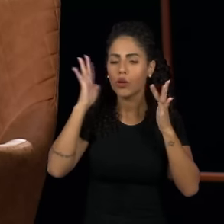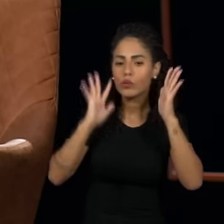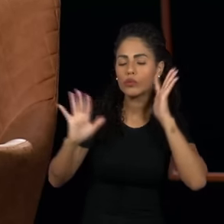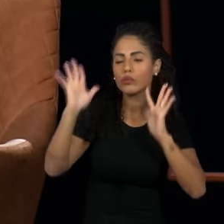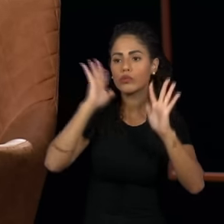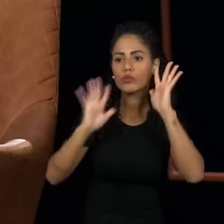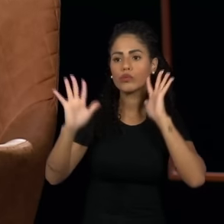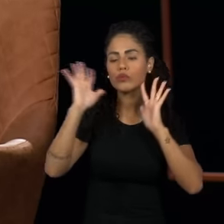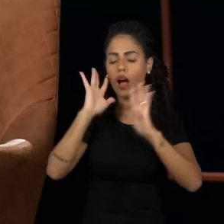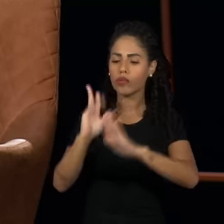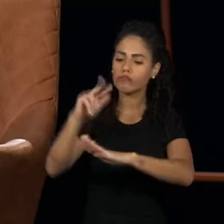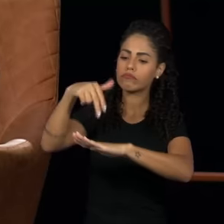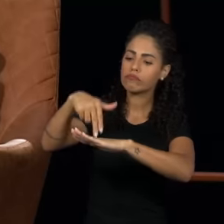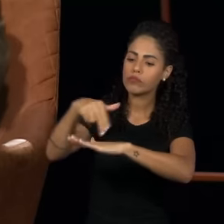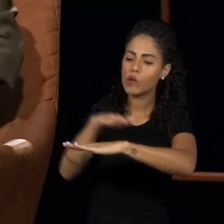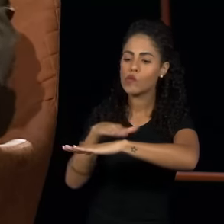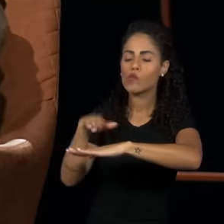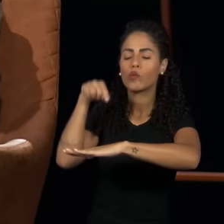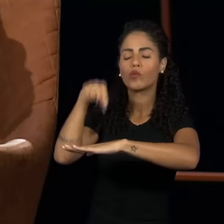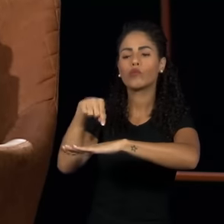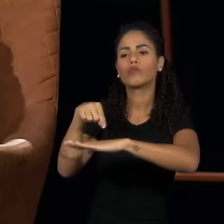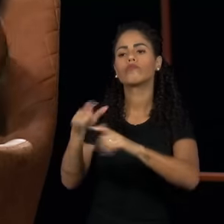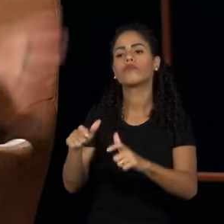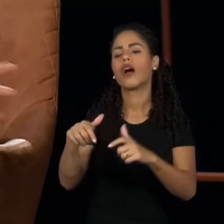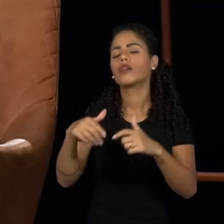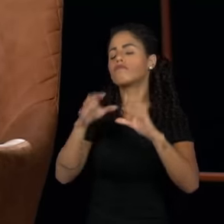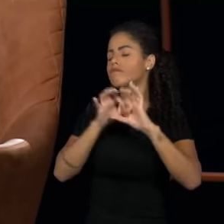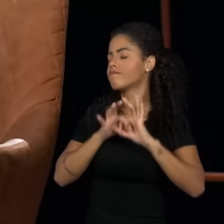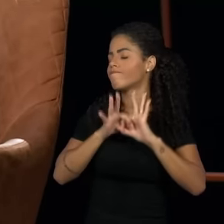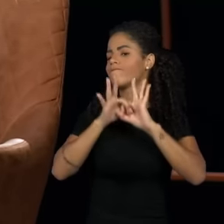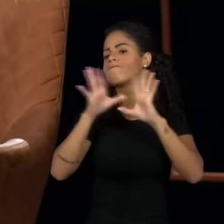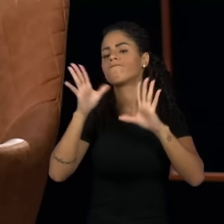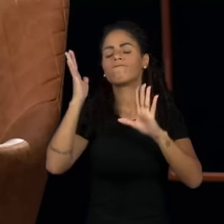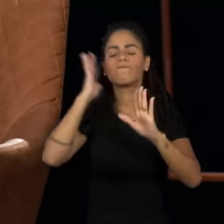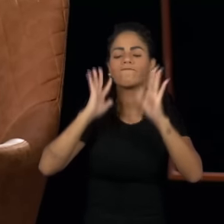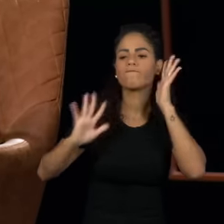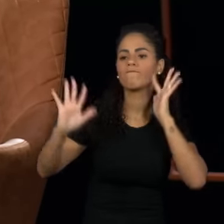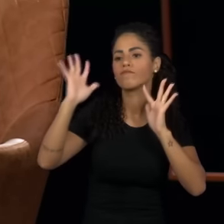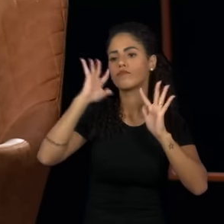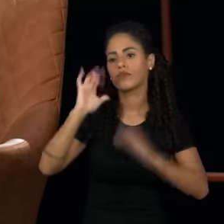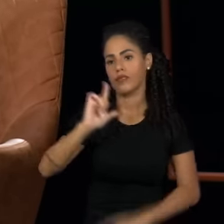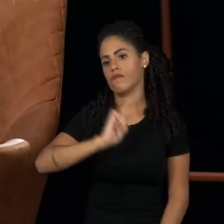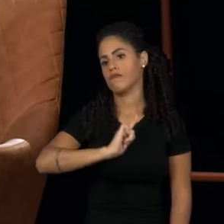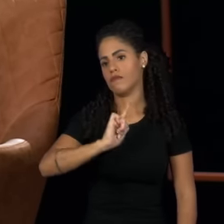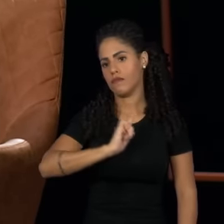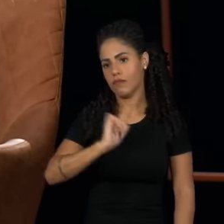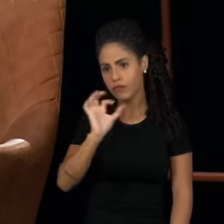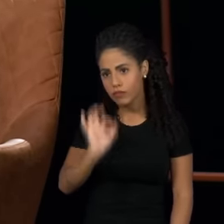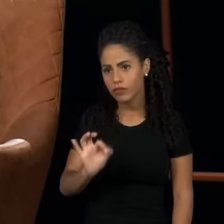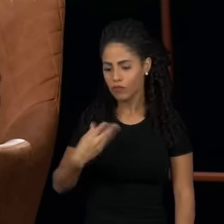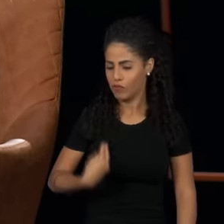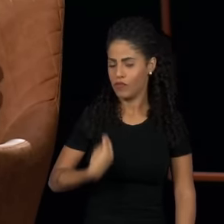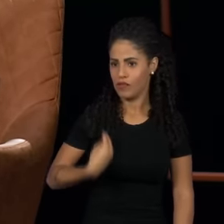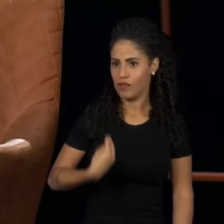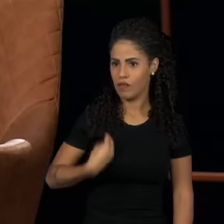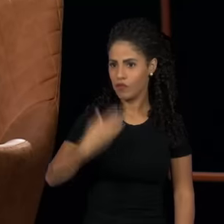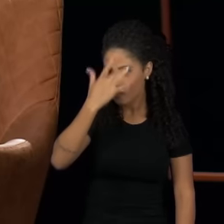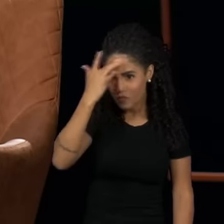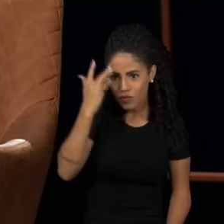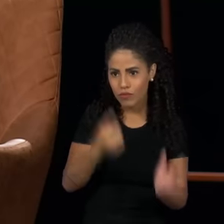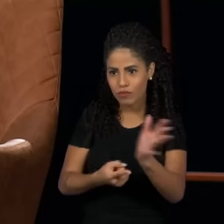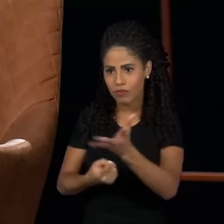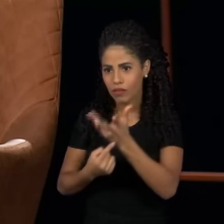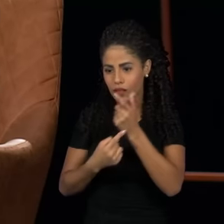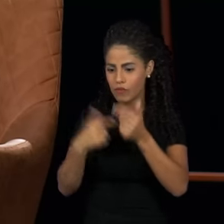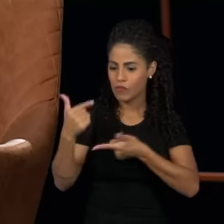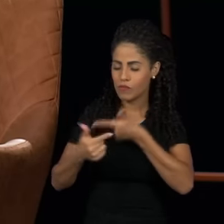que o palco é um lugar mais livre que pode existir na nossa vida, na nossa